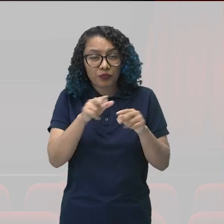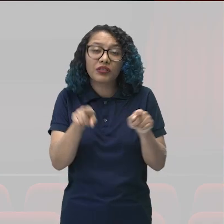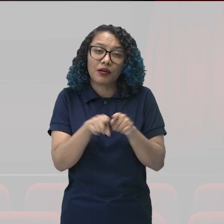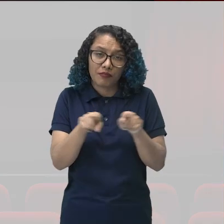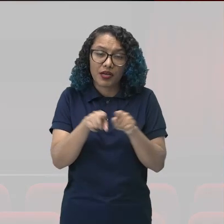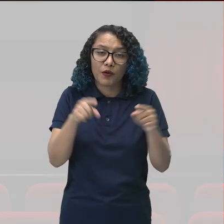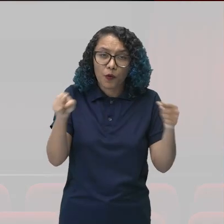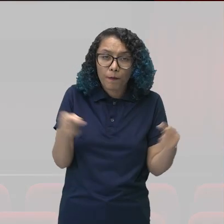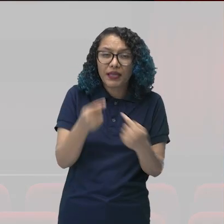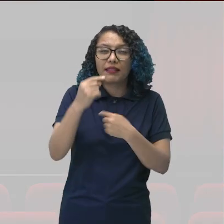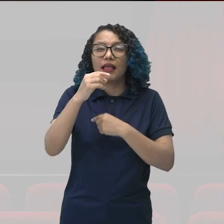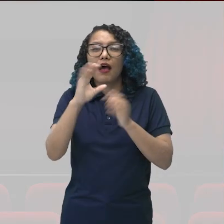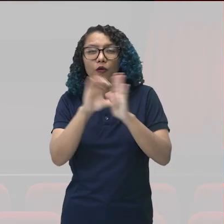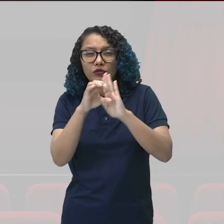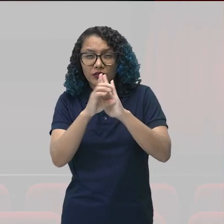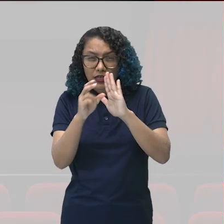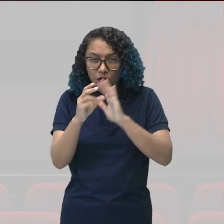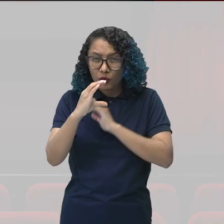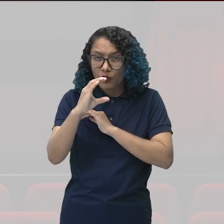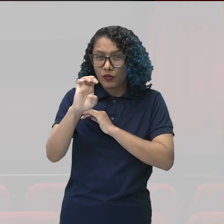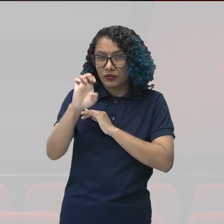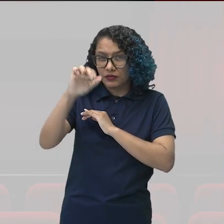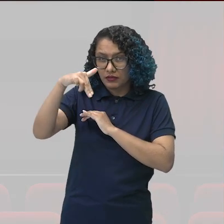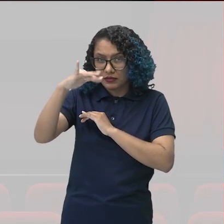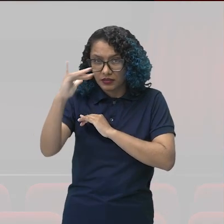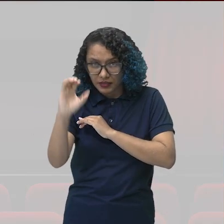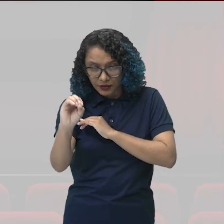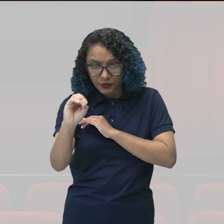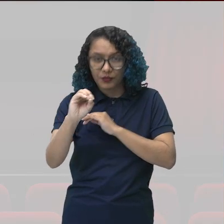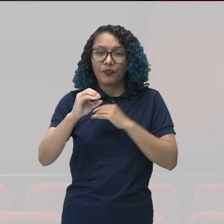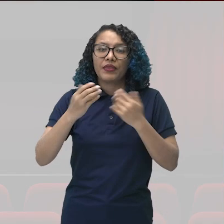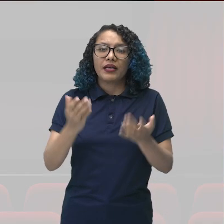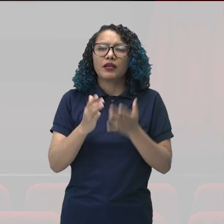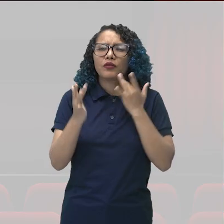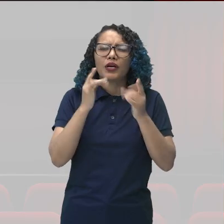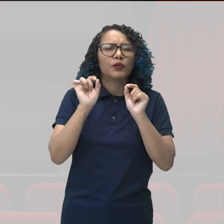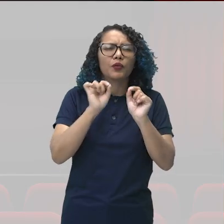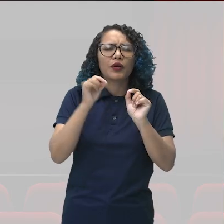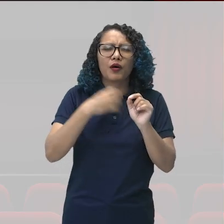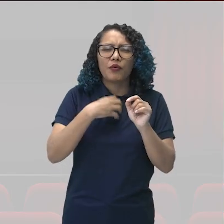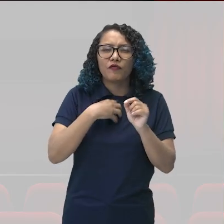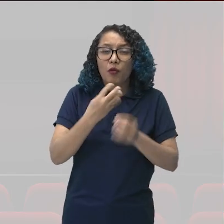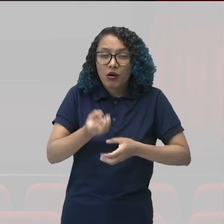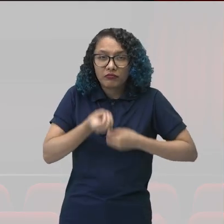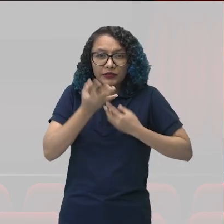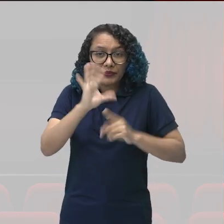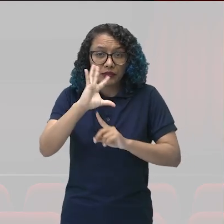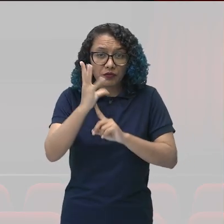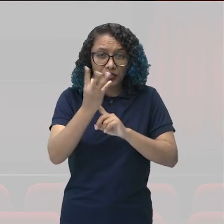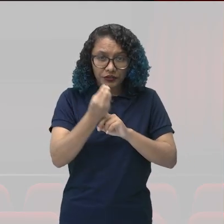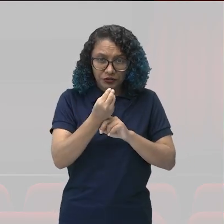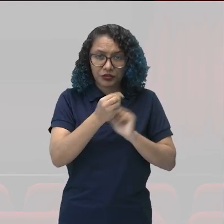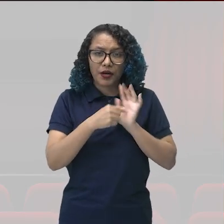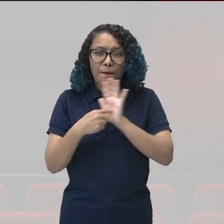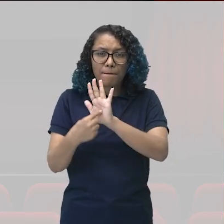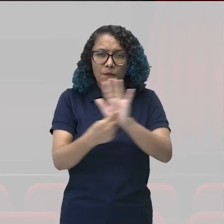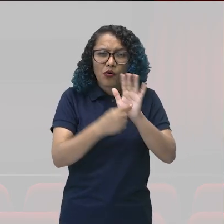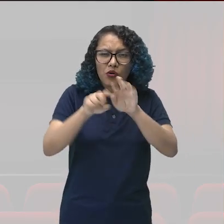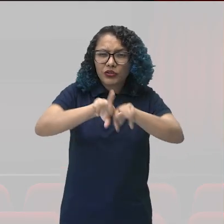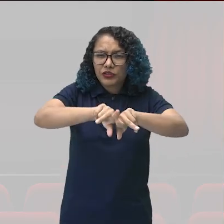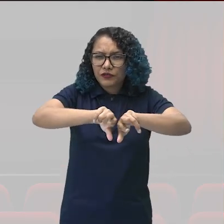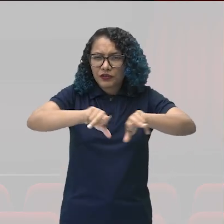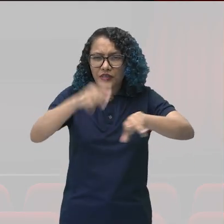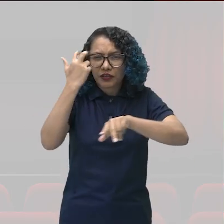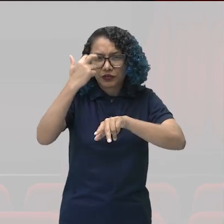isso? Então, o teatro, como forma de expressão artística, é um reflexo das diversidades,